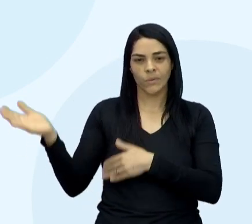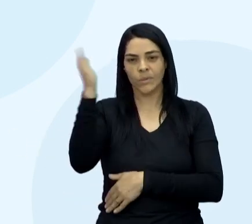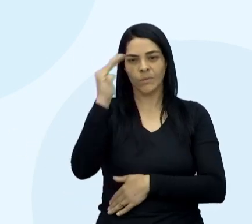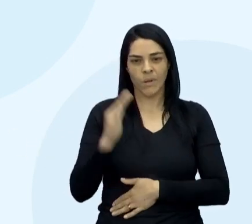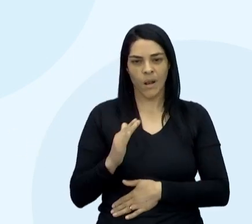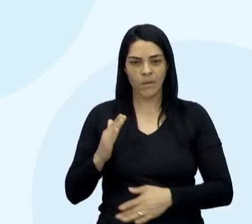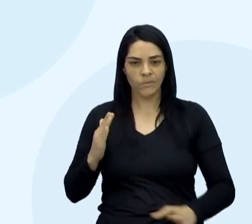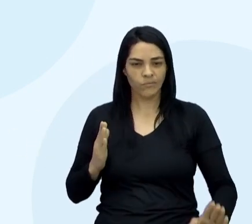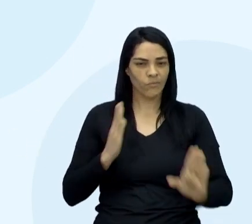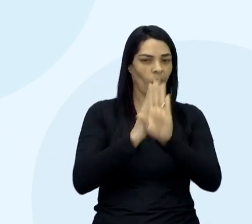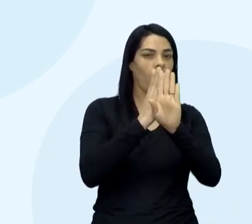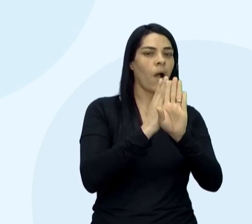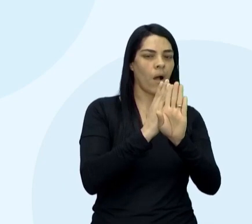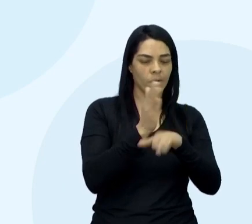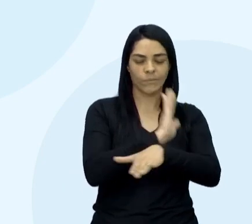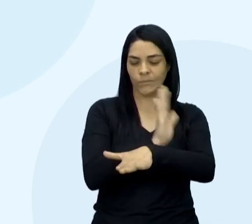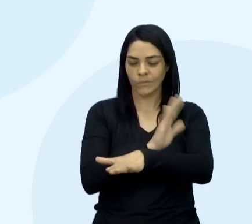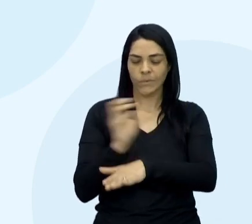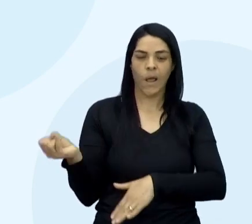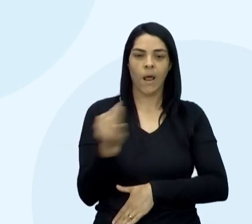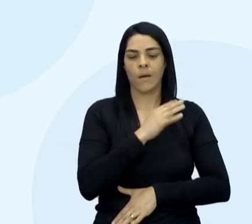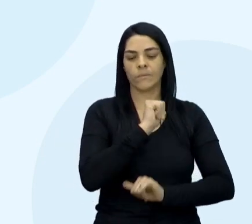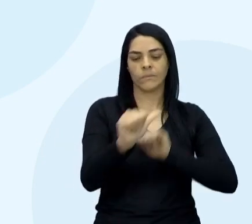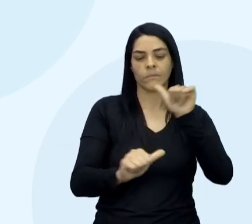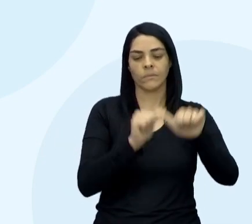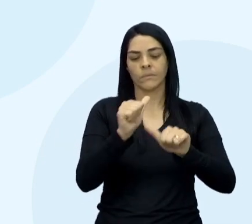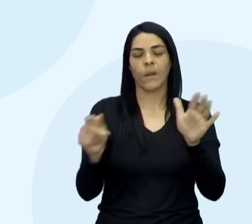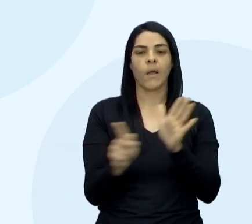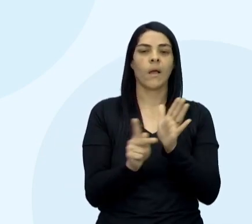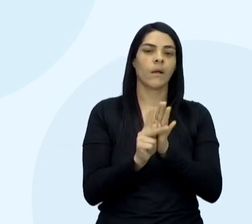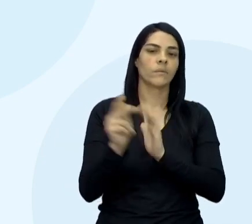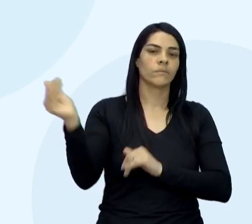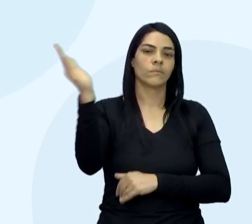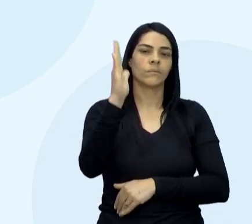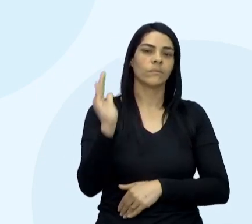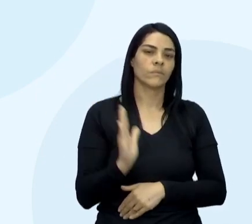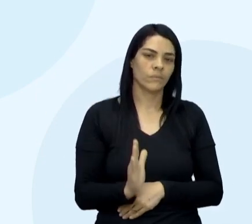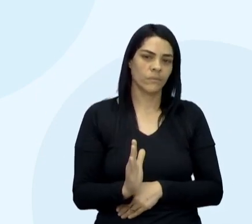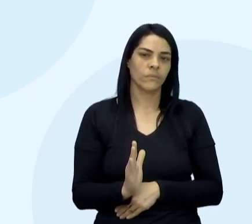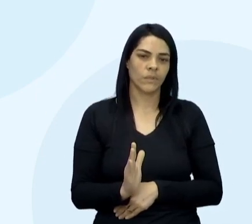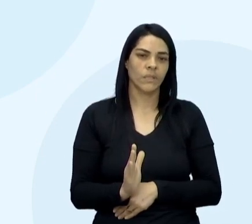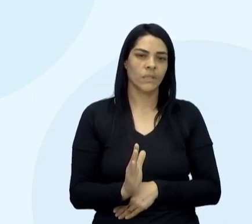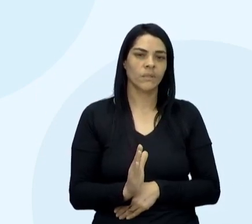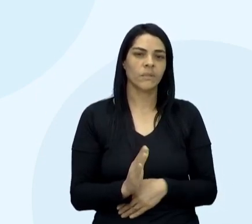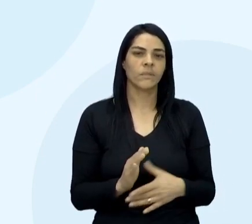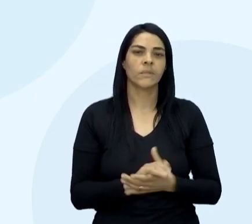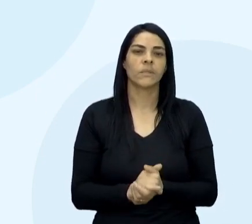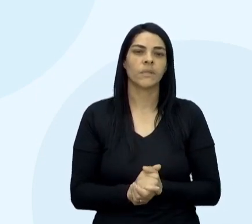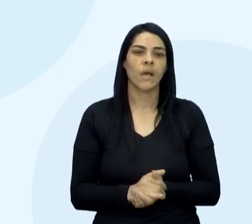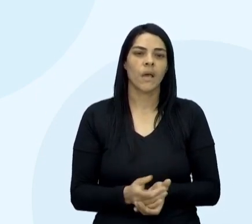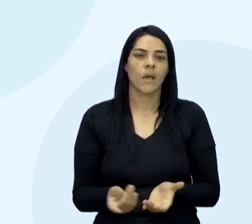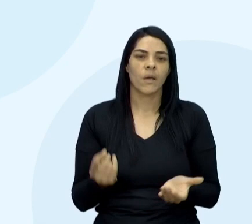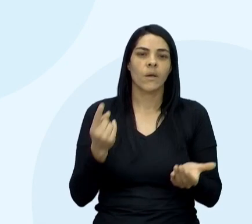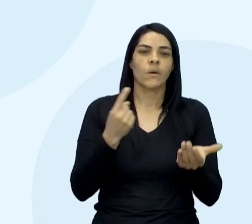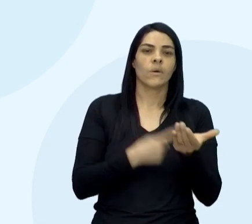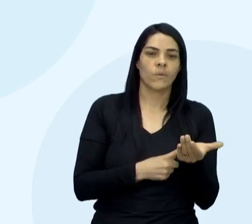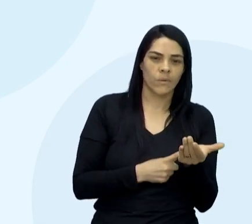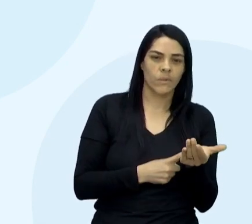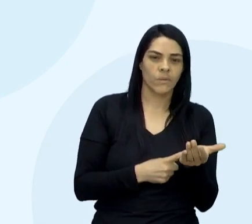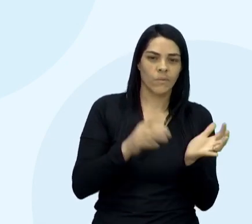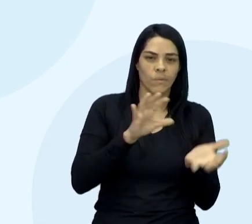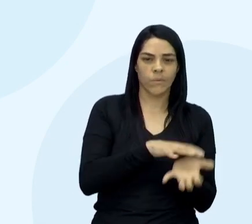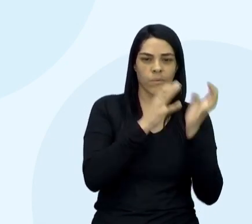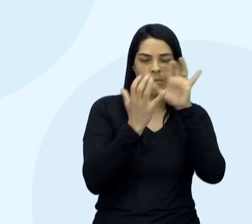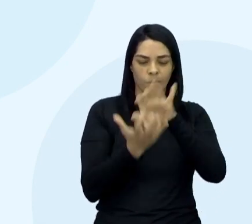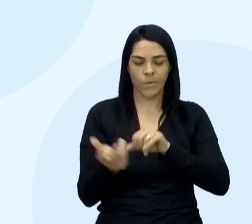cinema novo, comprometido com a transformação do país. É isso, comprometido com a transformação do país. Deflagrado